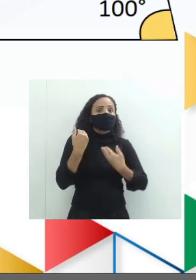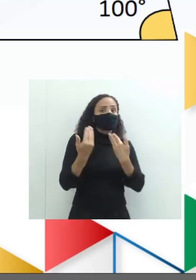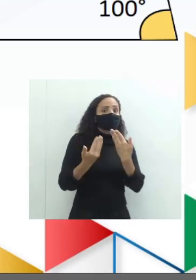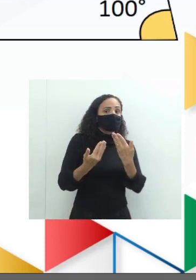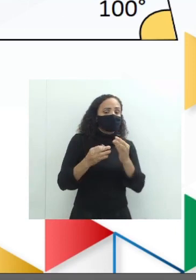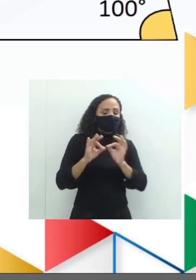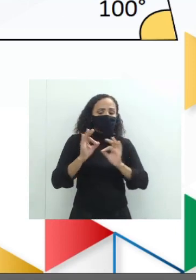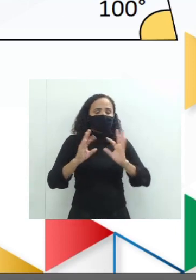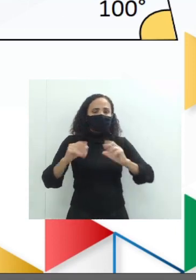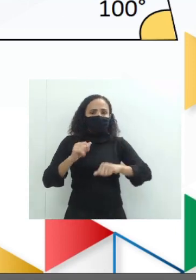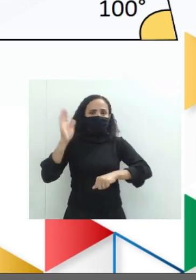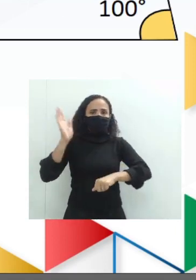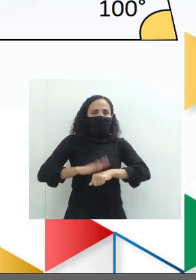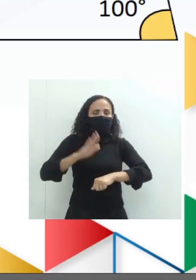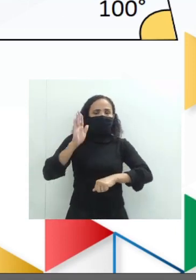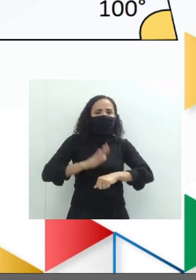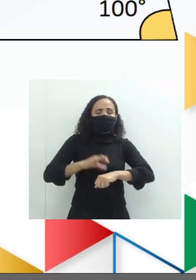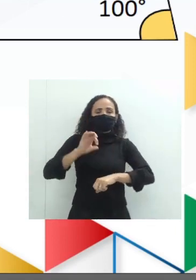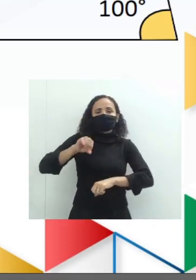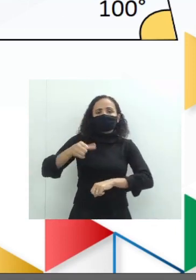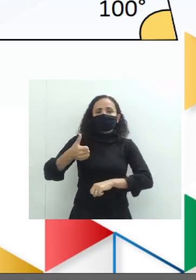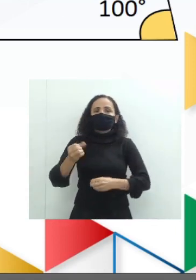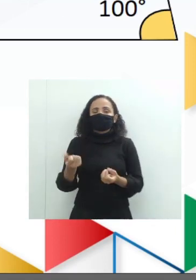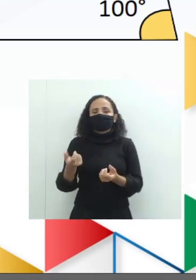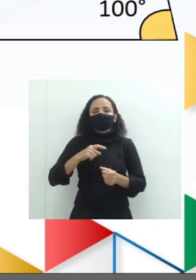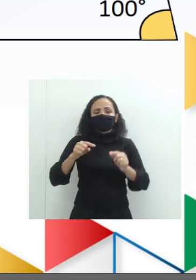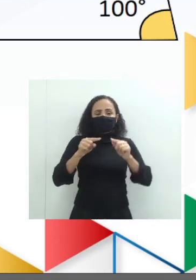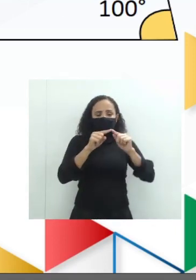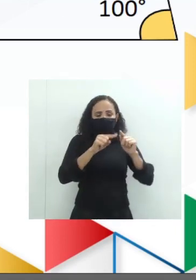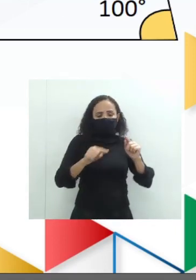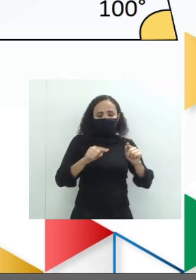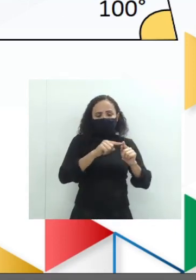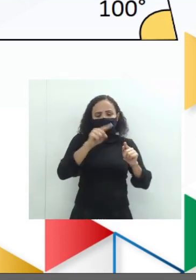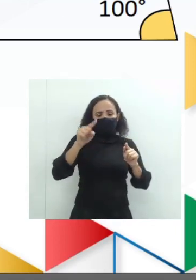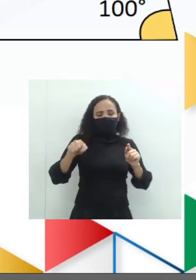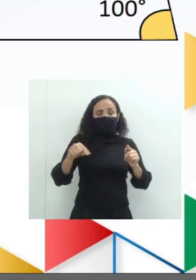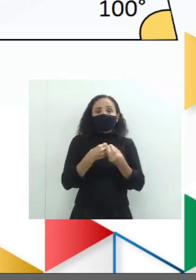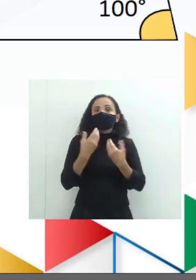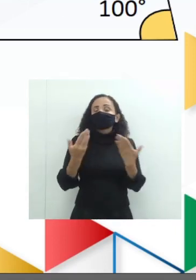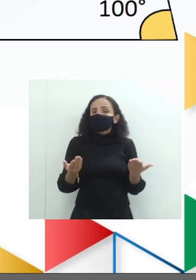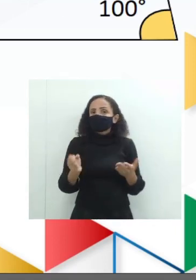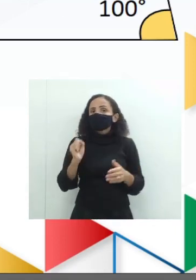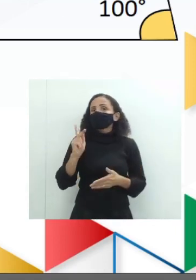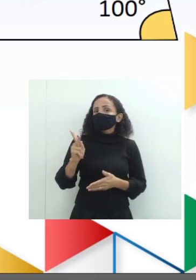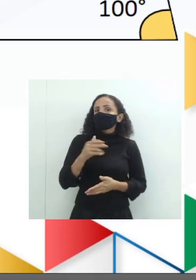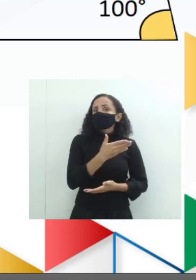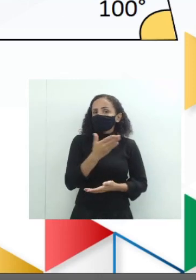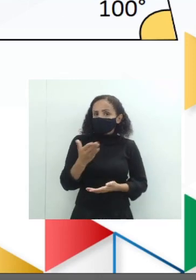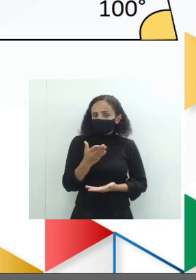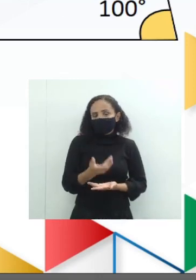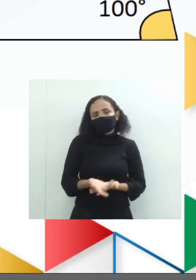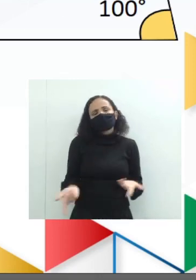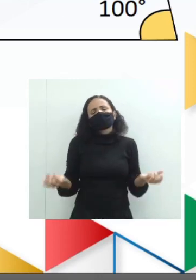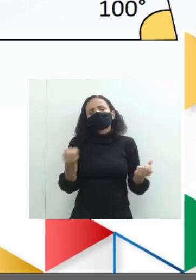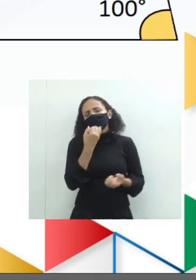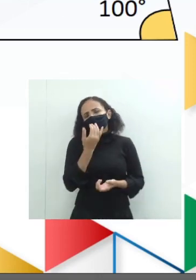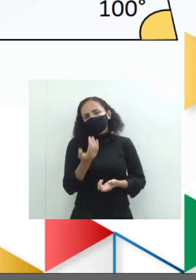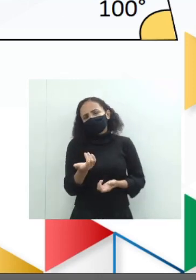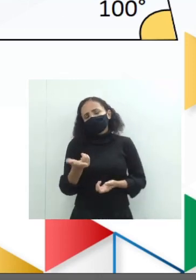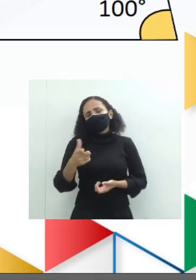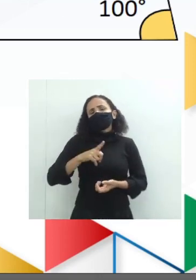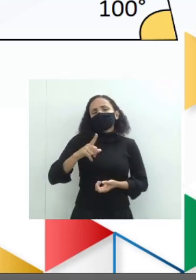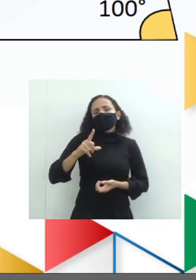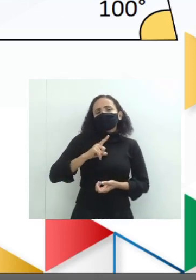tem mais de 90 graus, ele é um obtusângulo, ok? E é claro que,